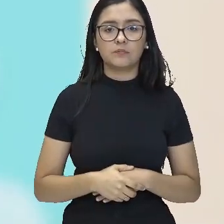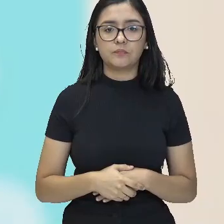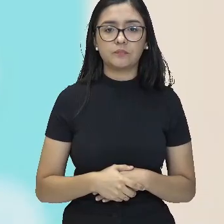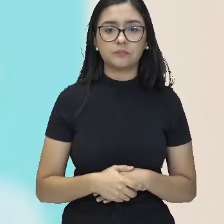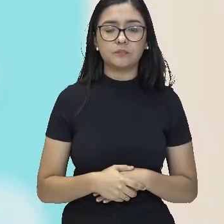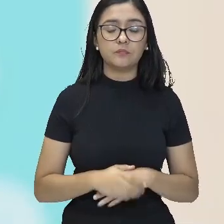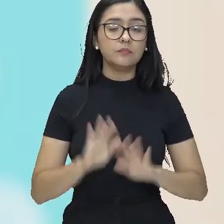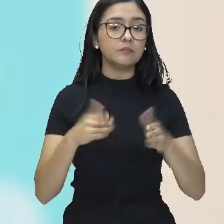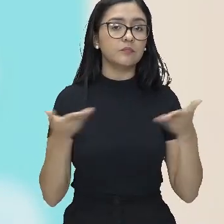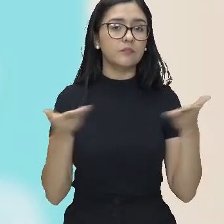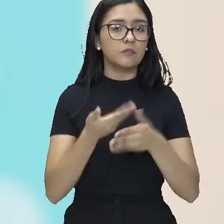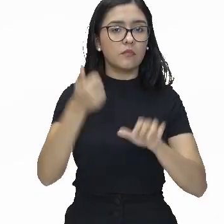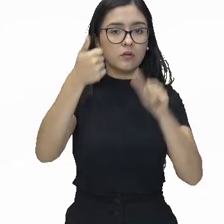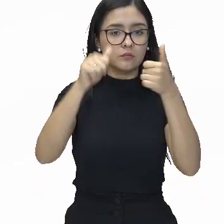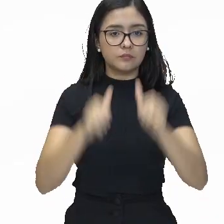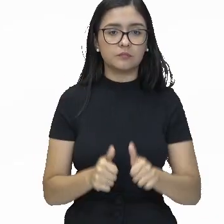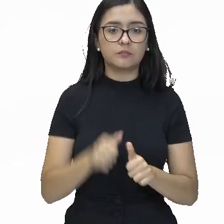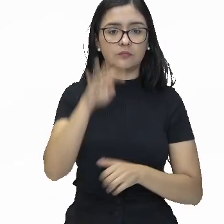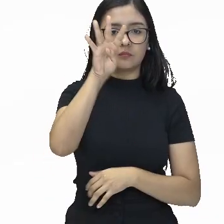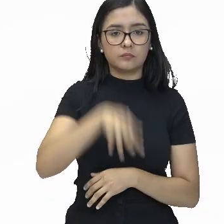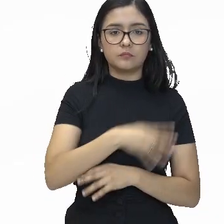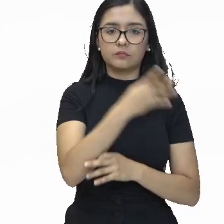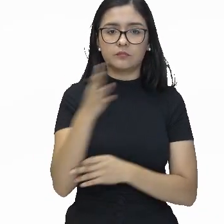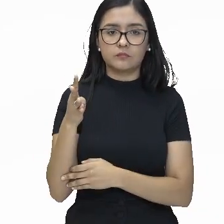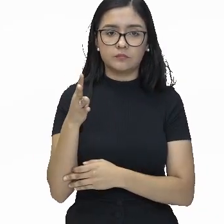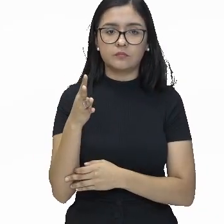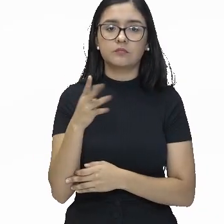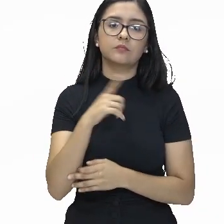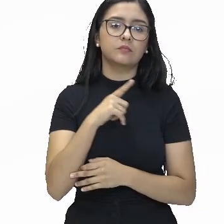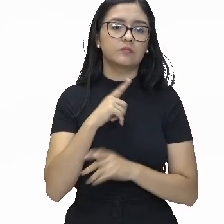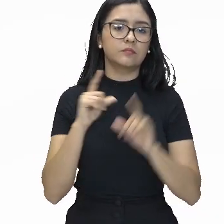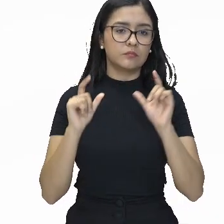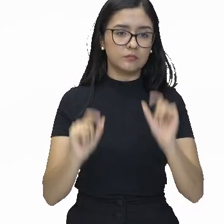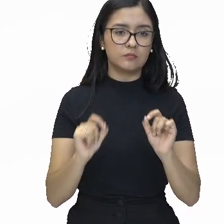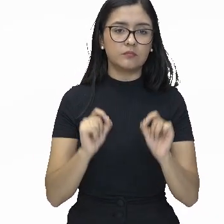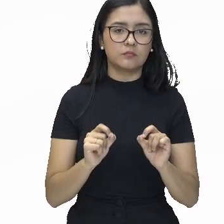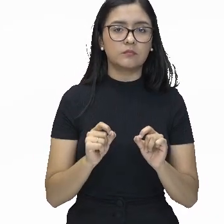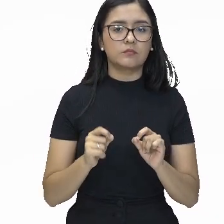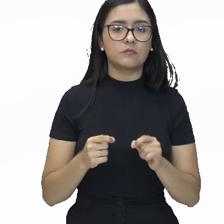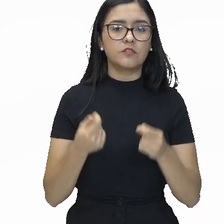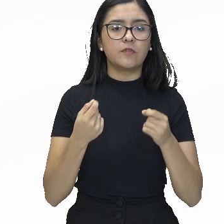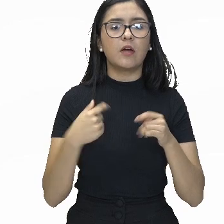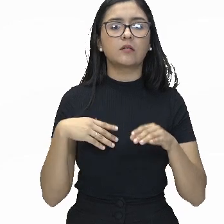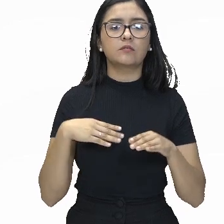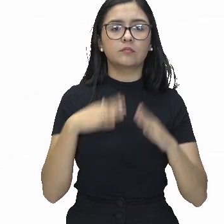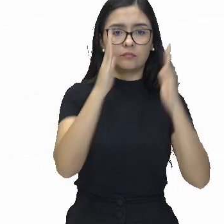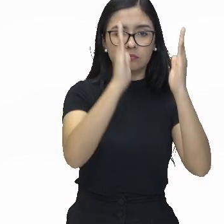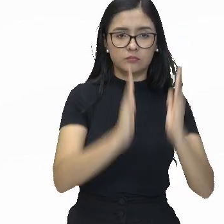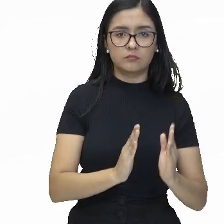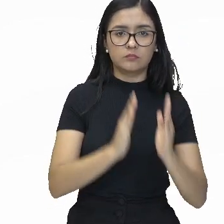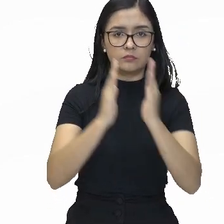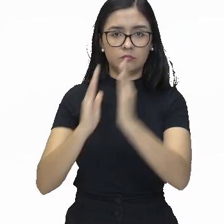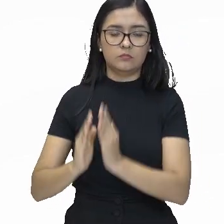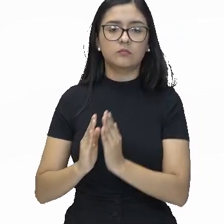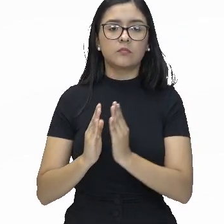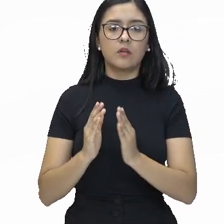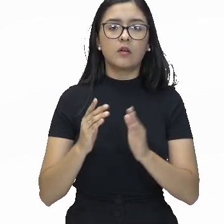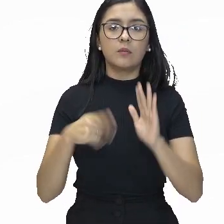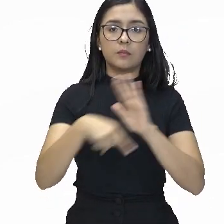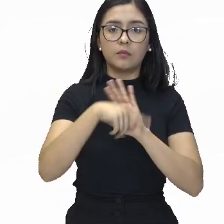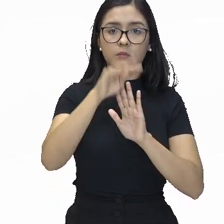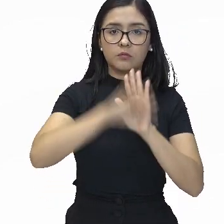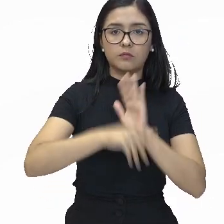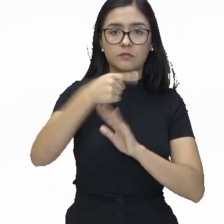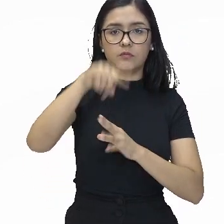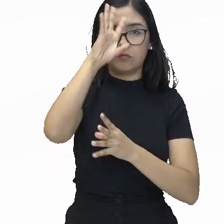vai analisar um quadro, verifique aí, que nós iremos separar, né, alguns trechos para